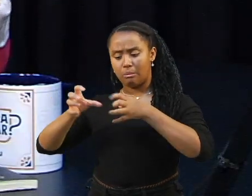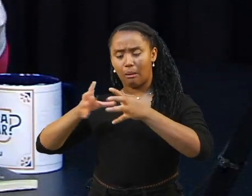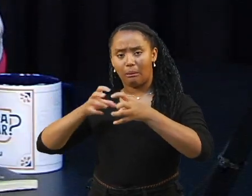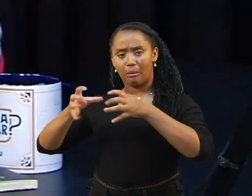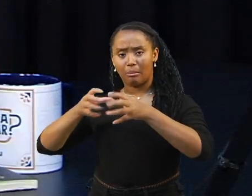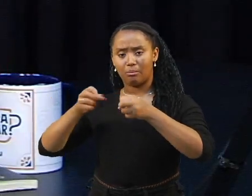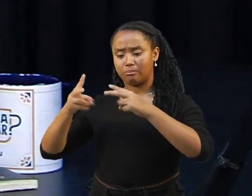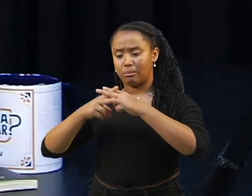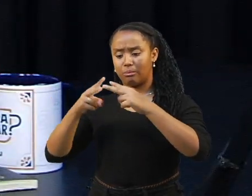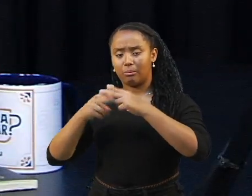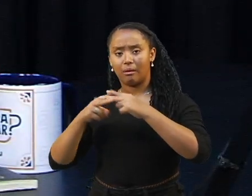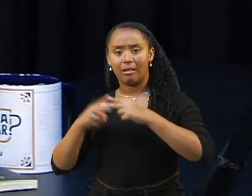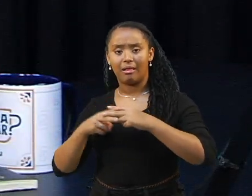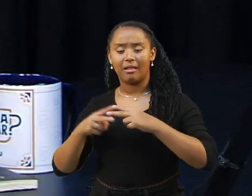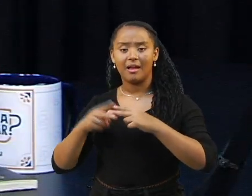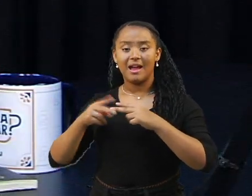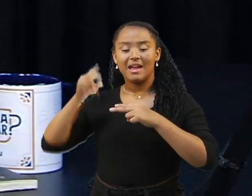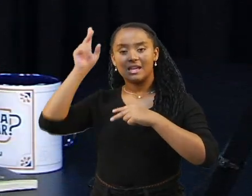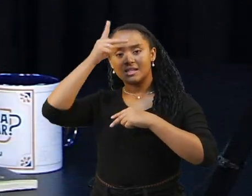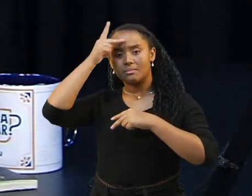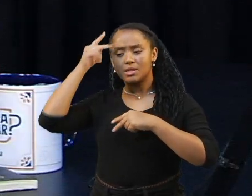em cima